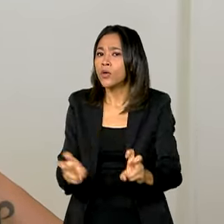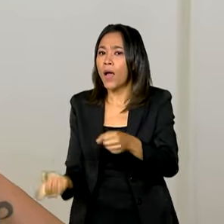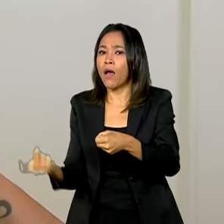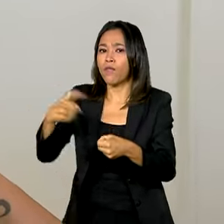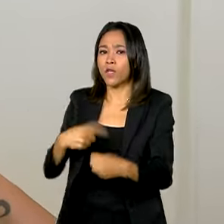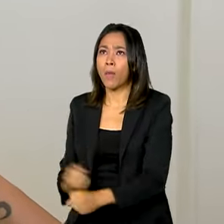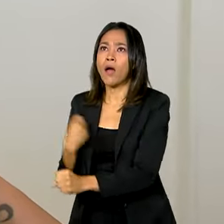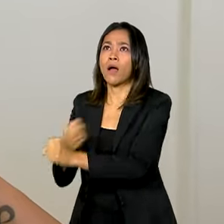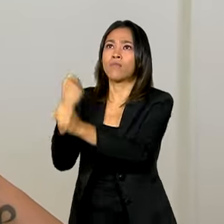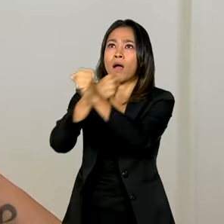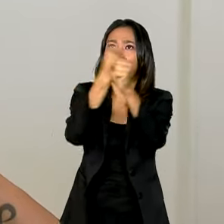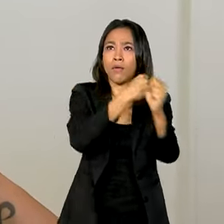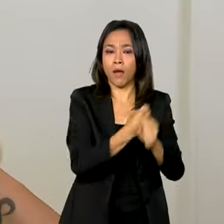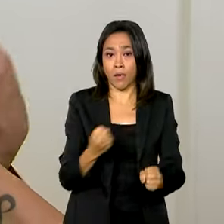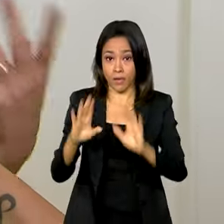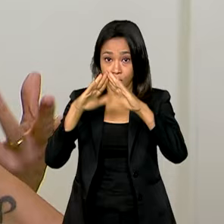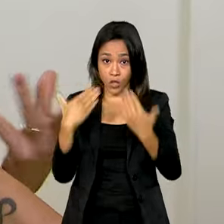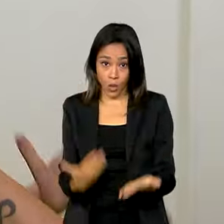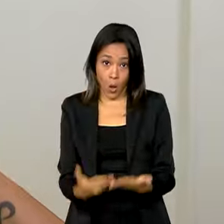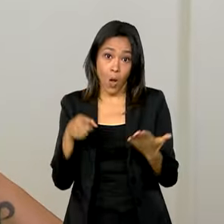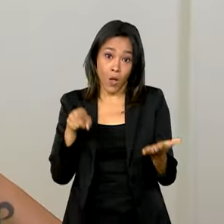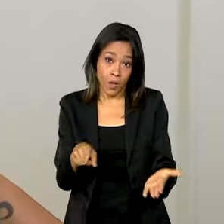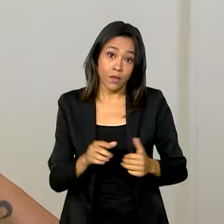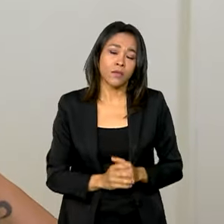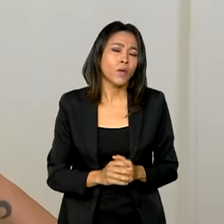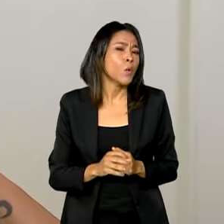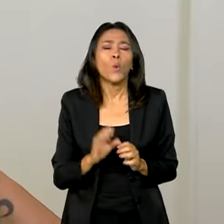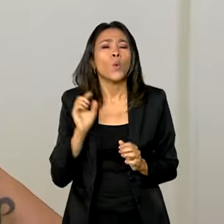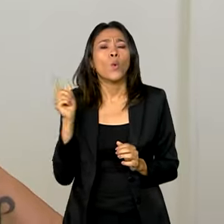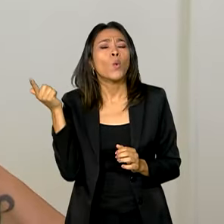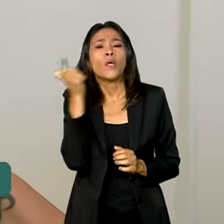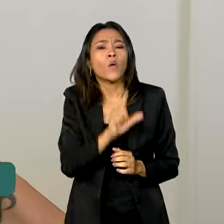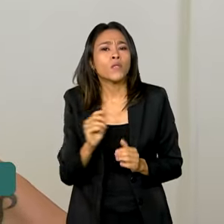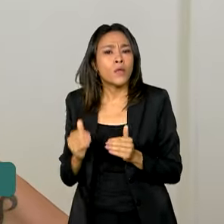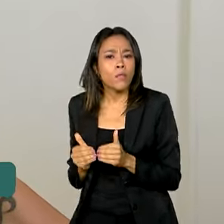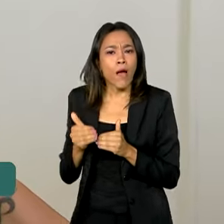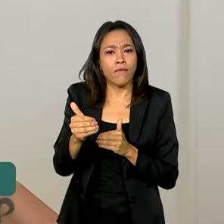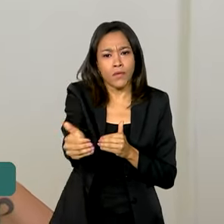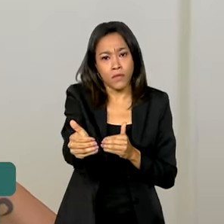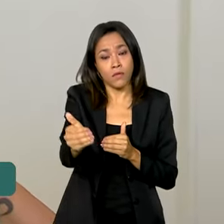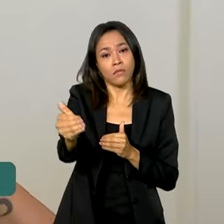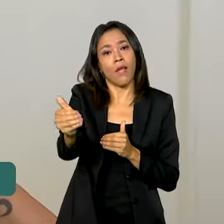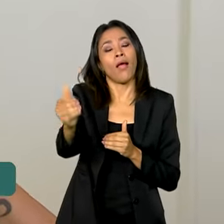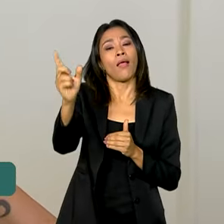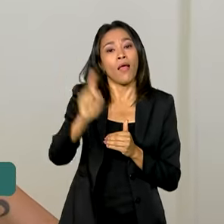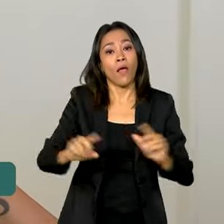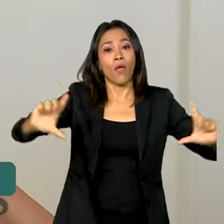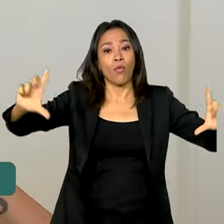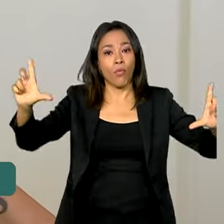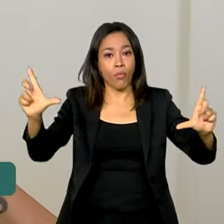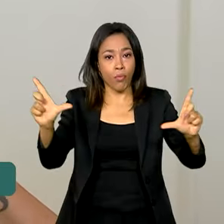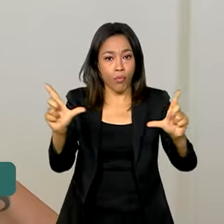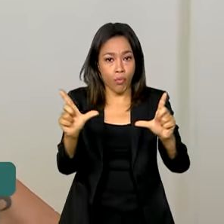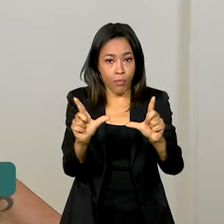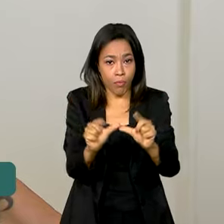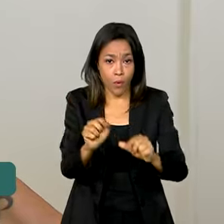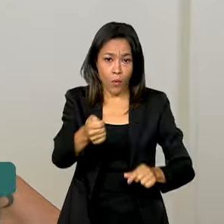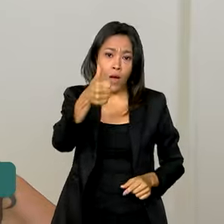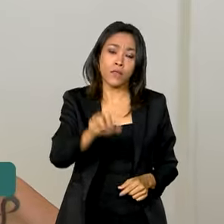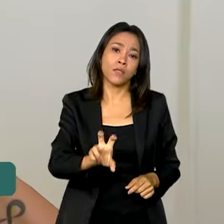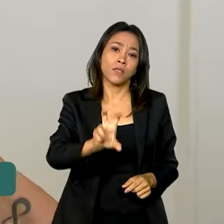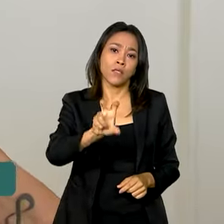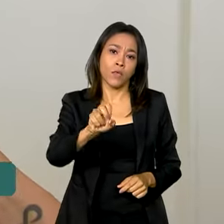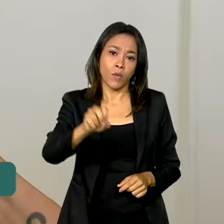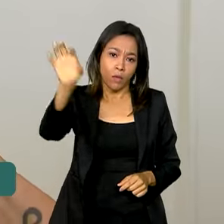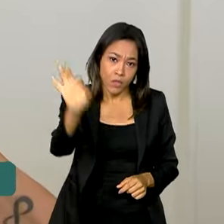e Paralisadas da Educação Básica. Qual é o grande avanço que nós temos agora? Uma redução de quase 50%